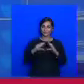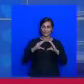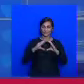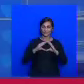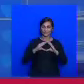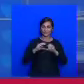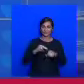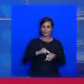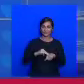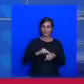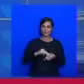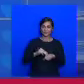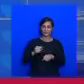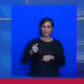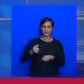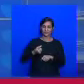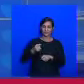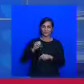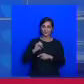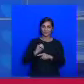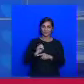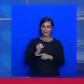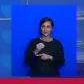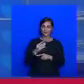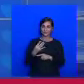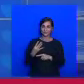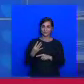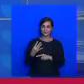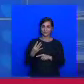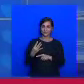bola marrom número 04/10